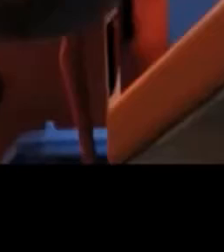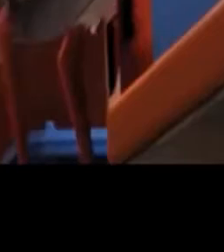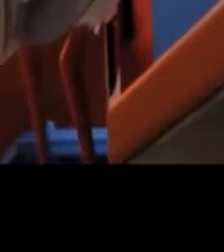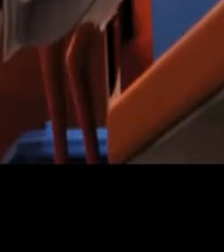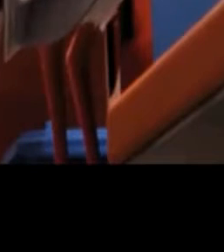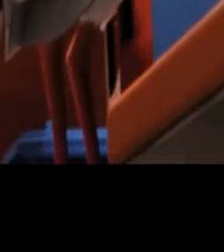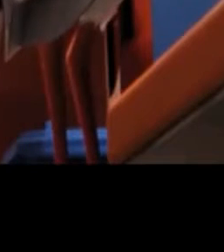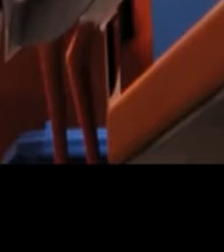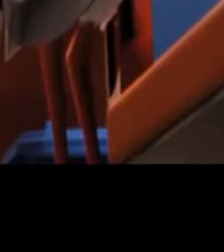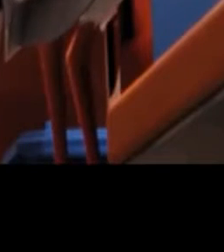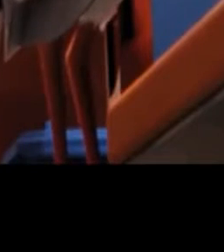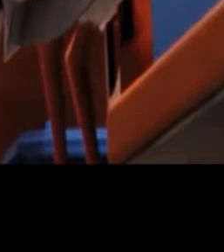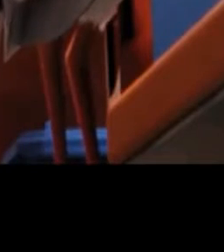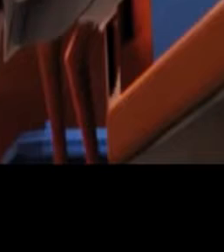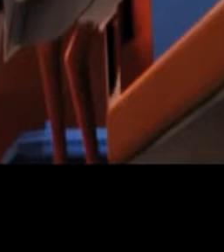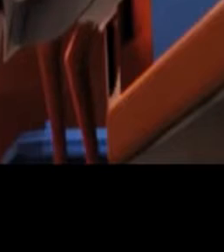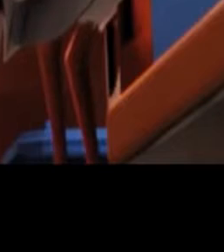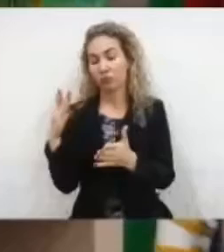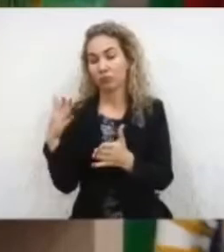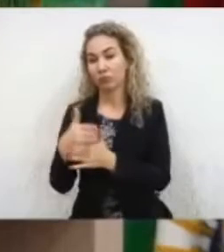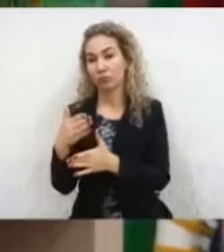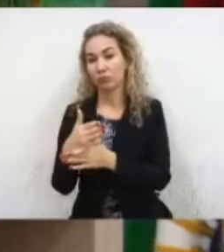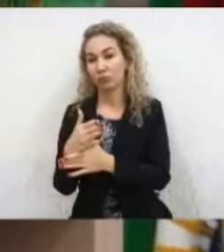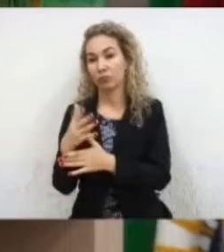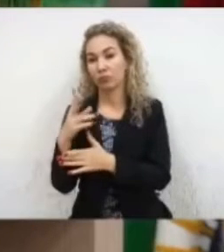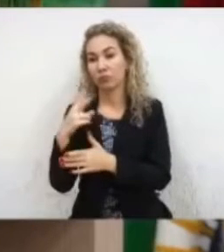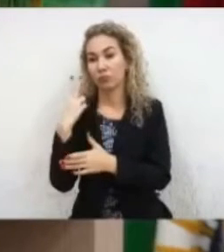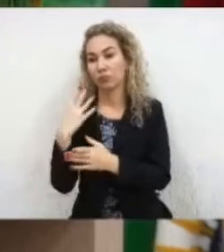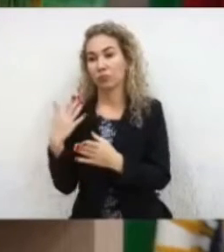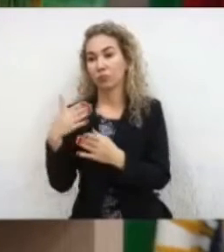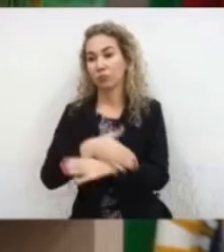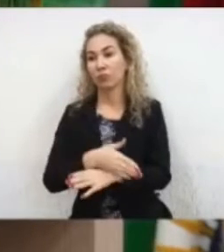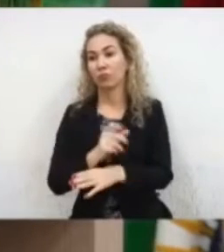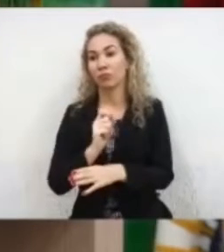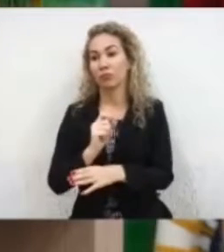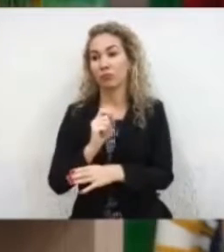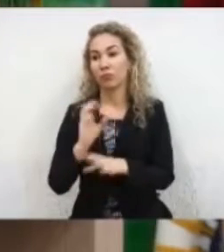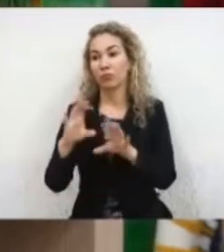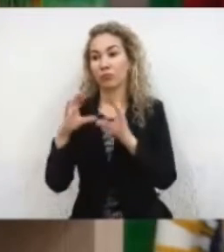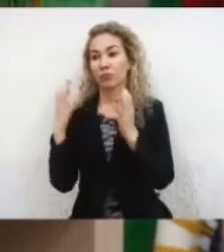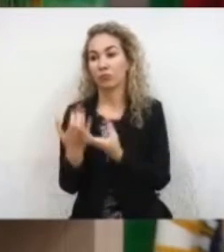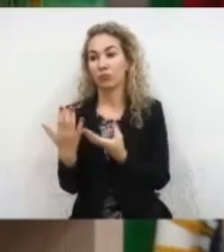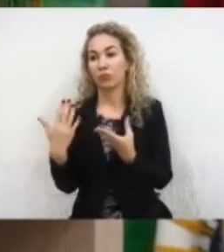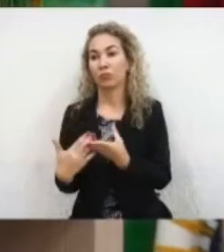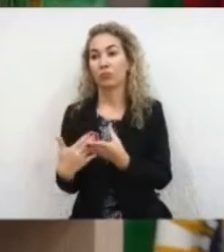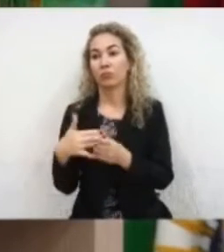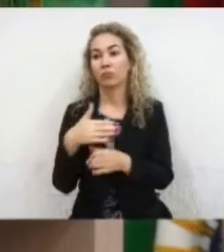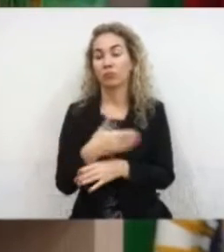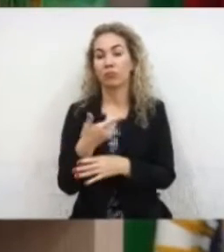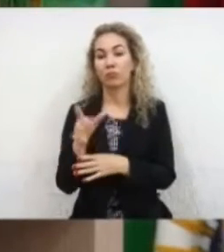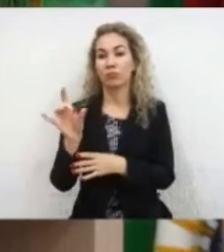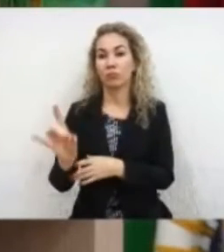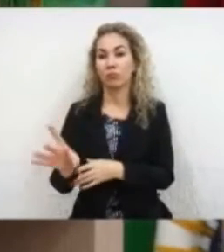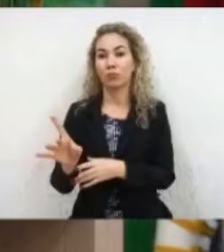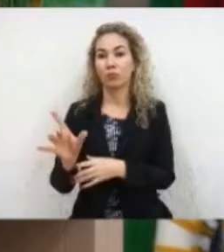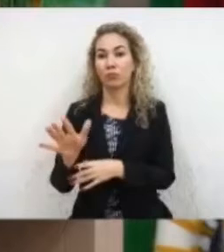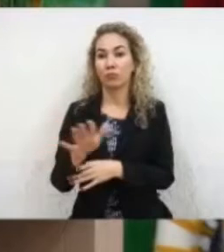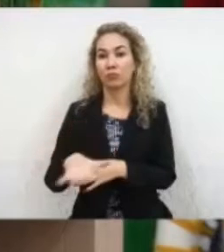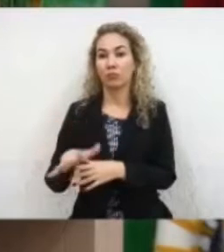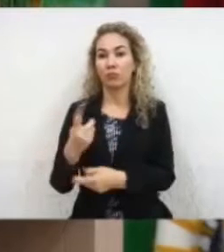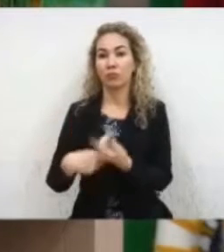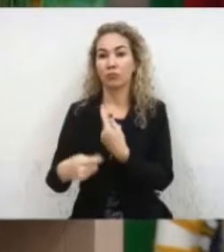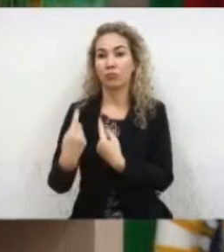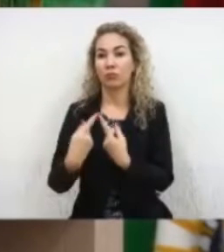setor administrativo, dificultou o acesso dos vereadores, o acesso da comunidade, não só para o